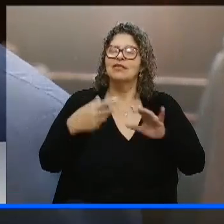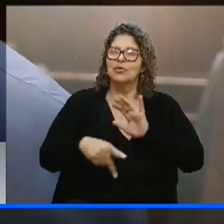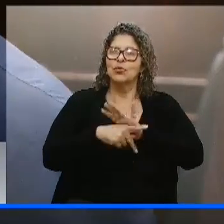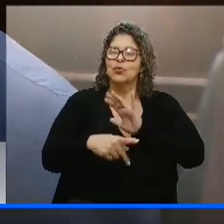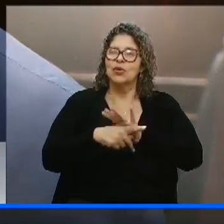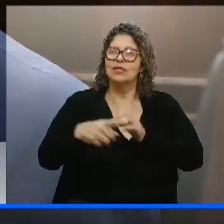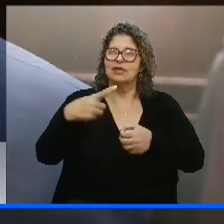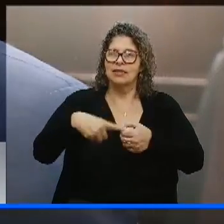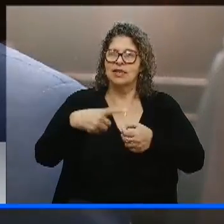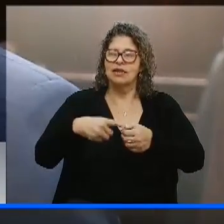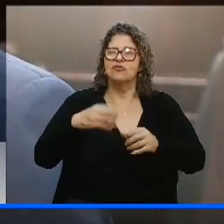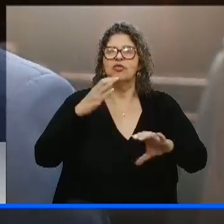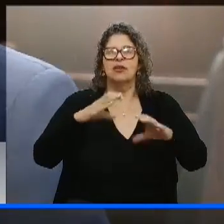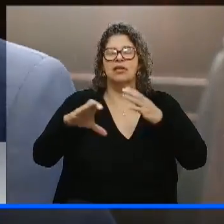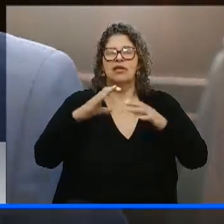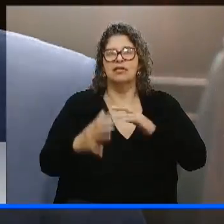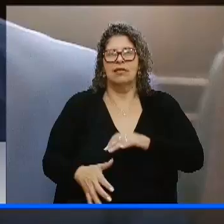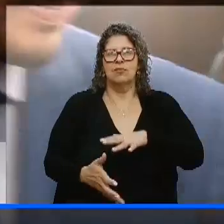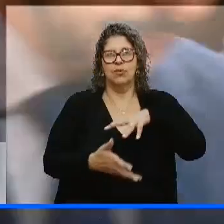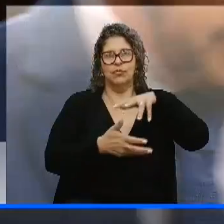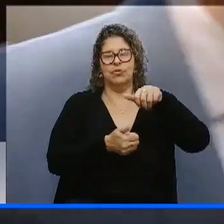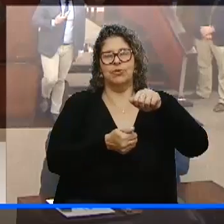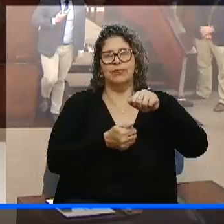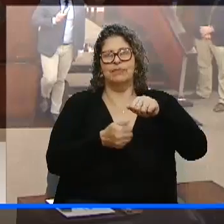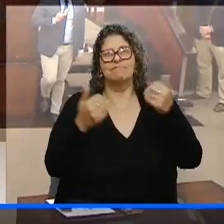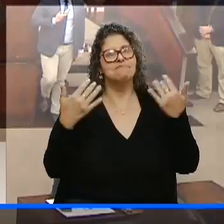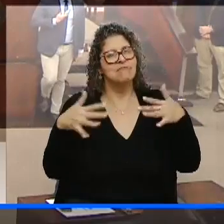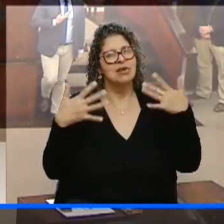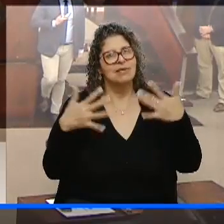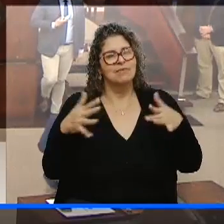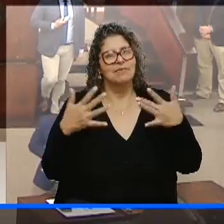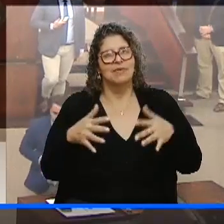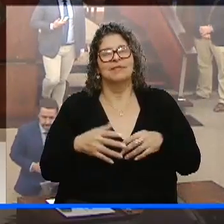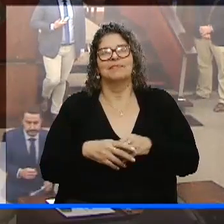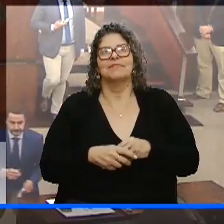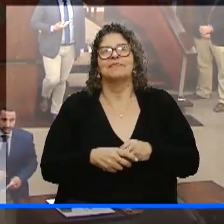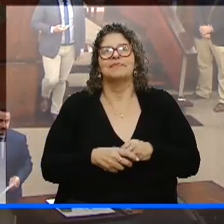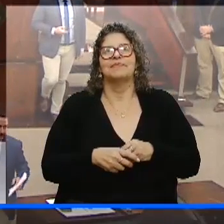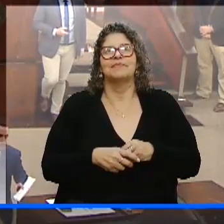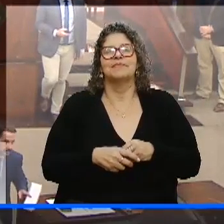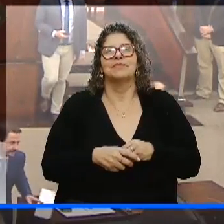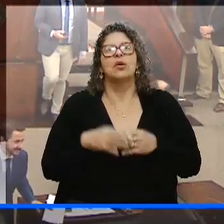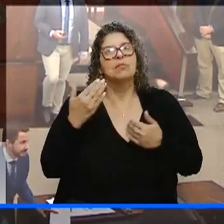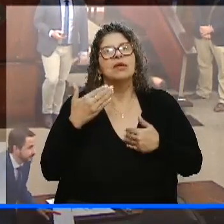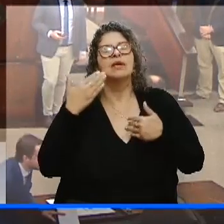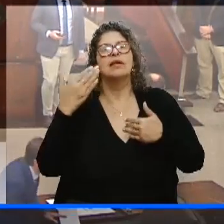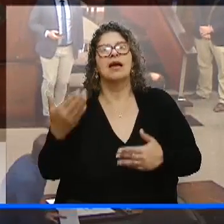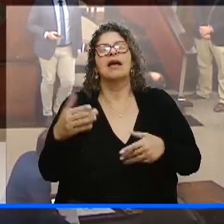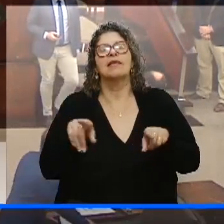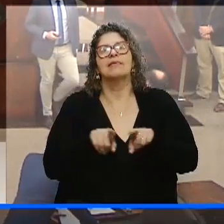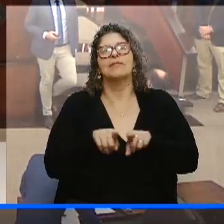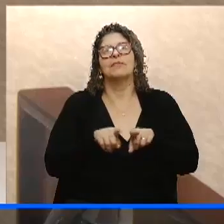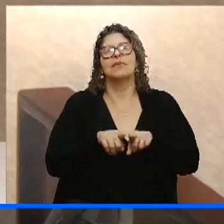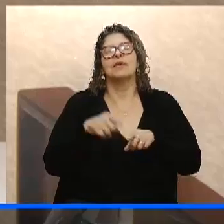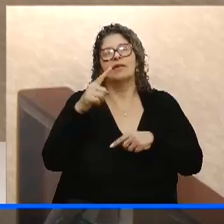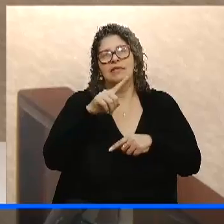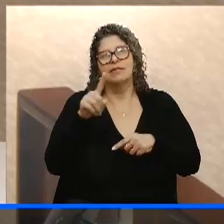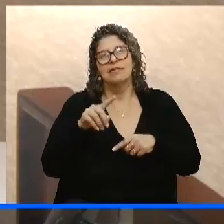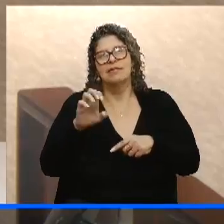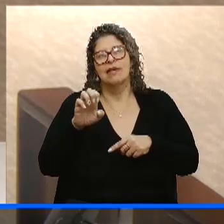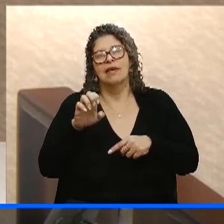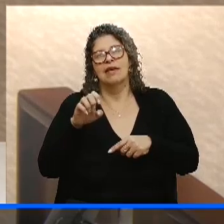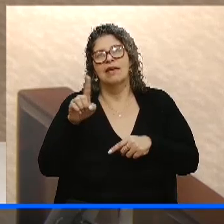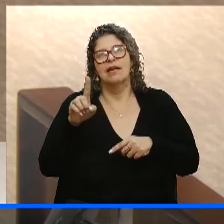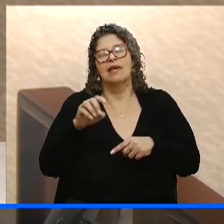parabéns em nome da bancada progressista honra à parte também deputado josé nunes da